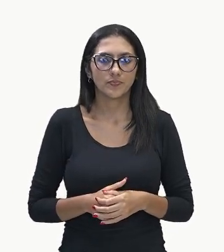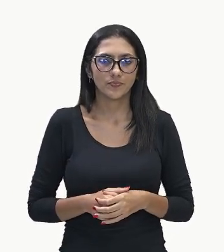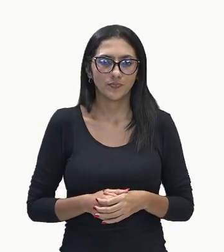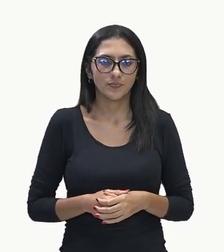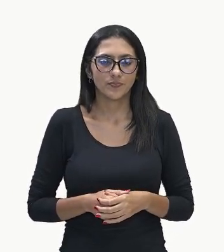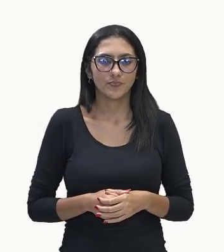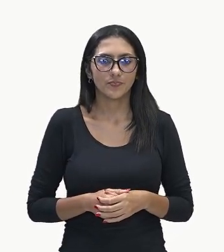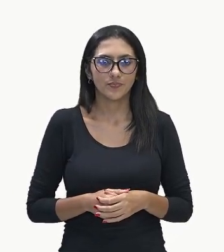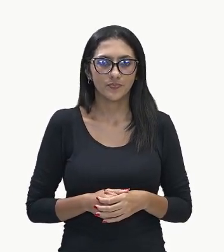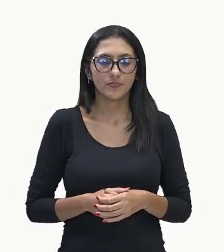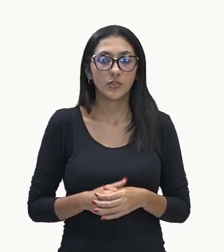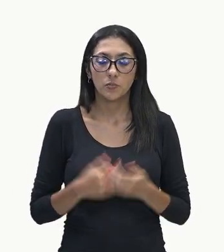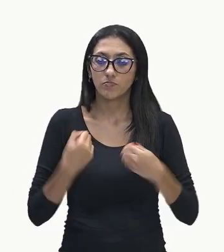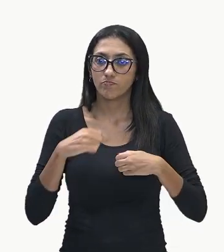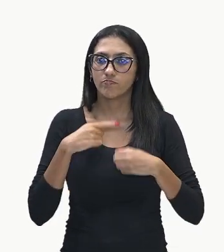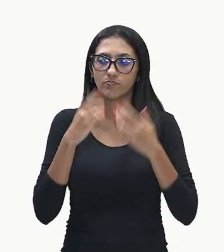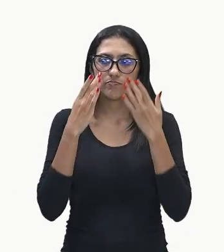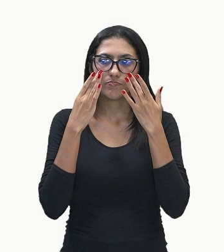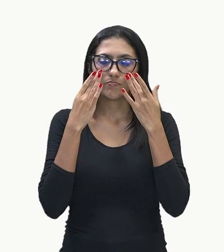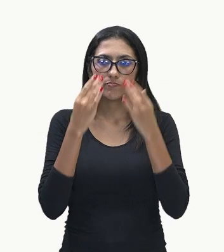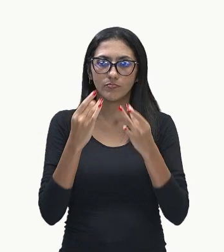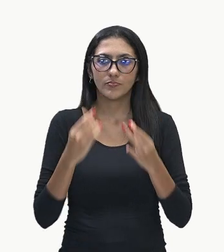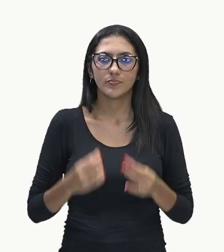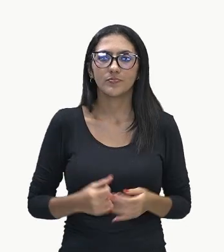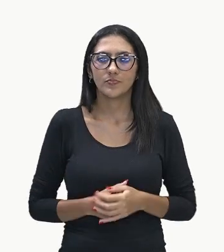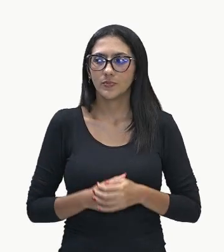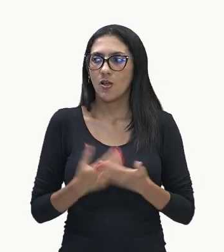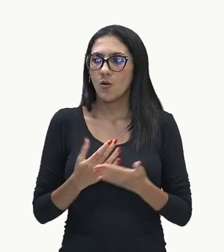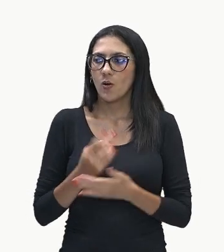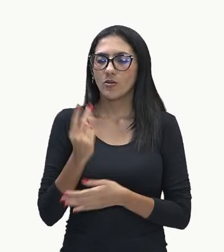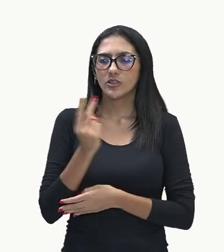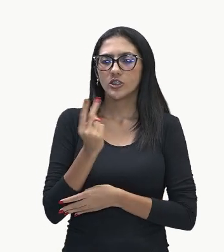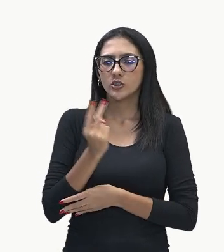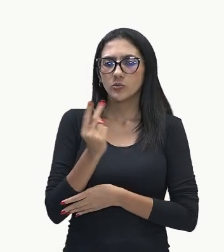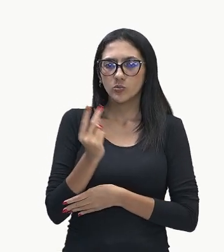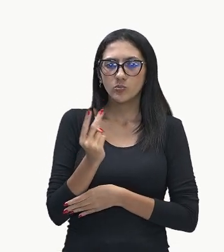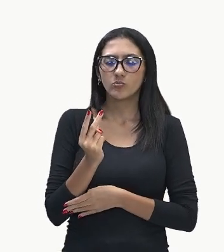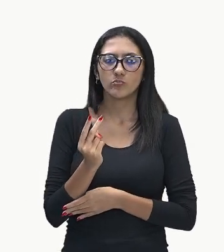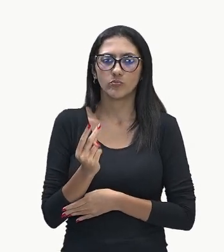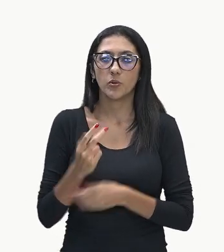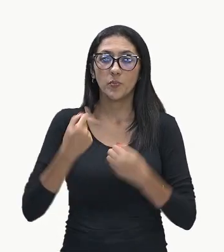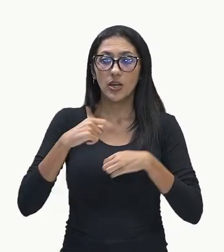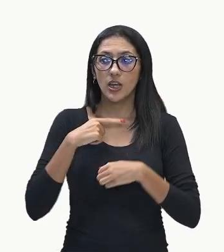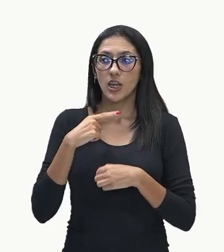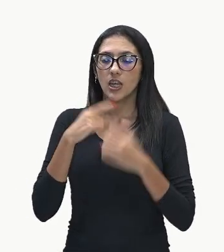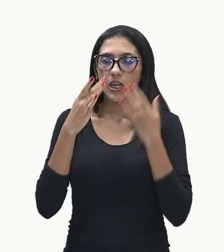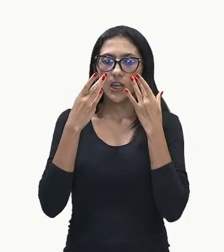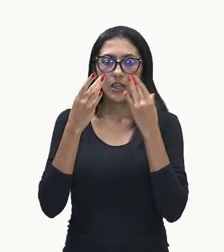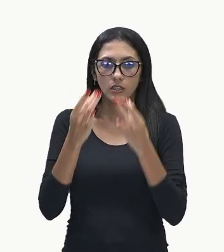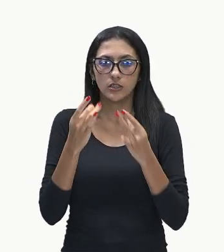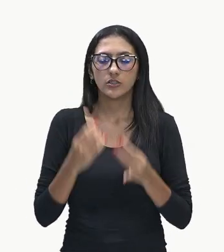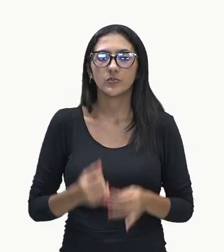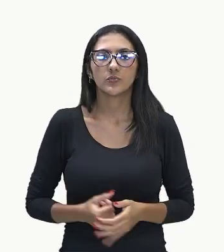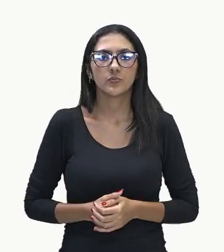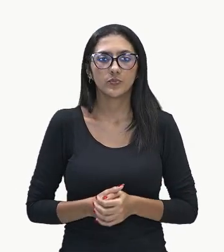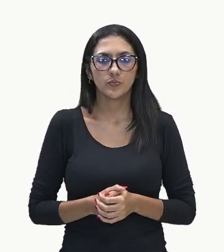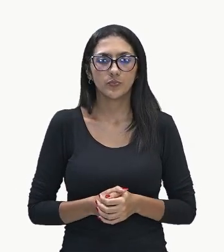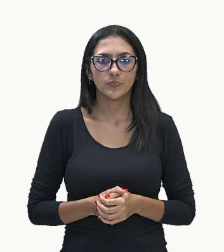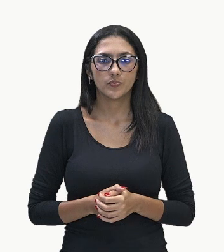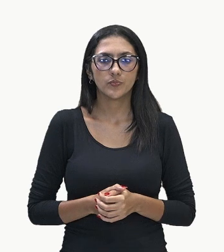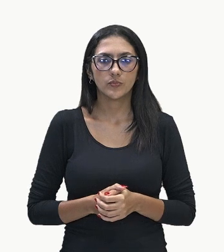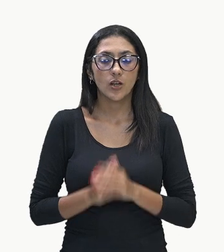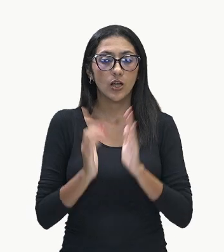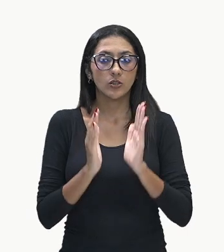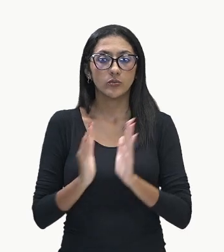negativo. Atento a isso. Qual é a segunda observação que nós não podemos perder de vista? Vai ficar no segundo